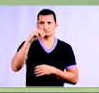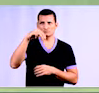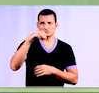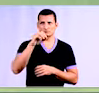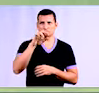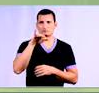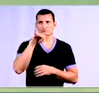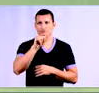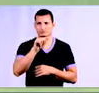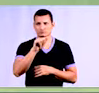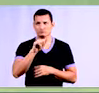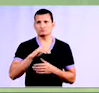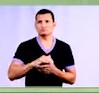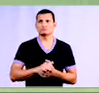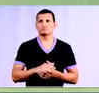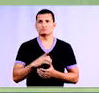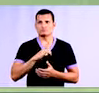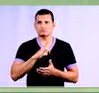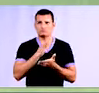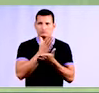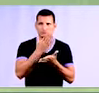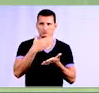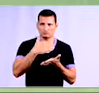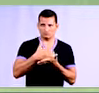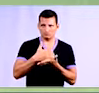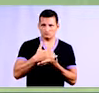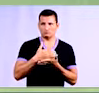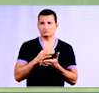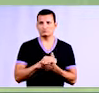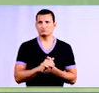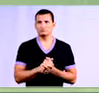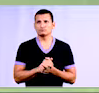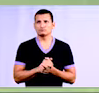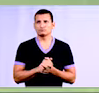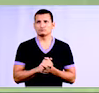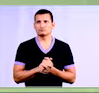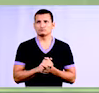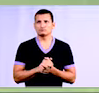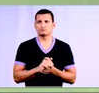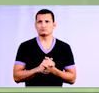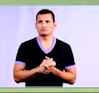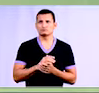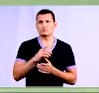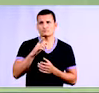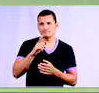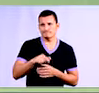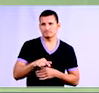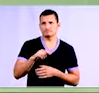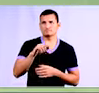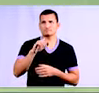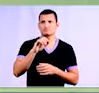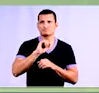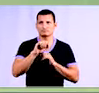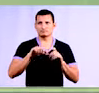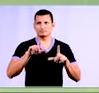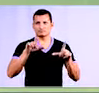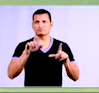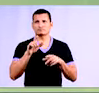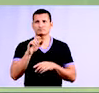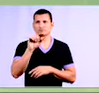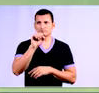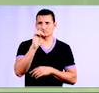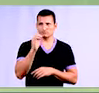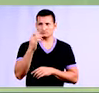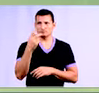Ou seja, existe a divisão para que seja executado o sistema operacional, os seus processos